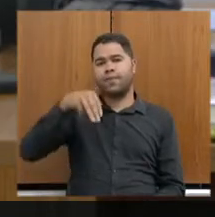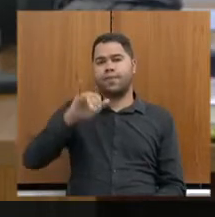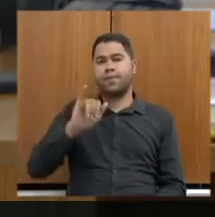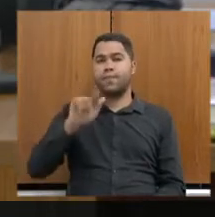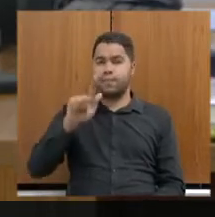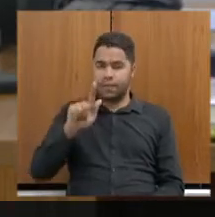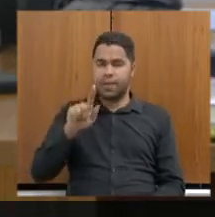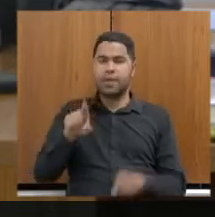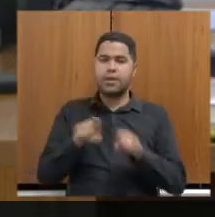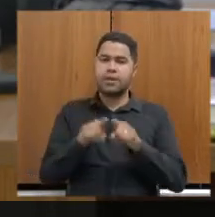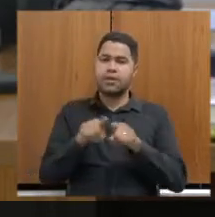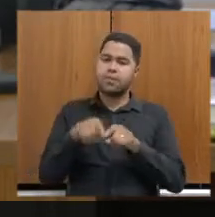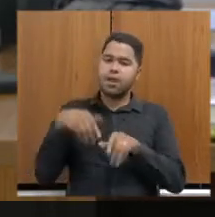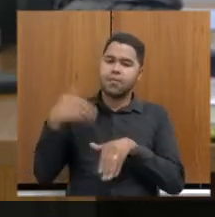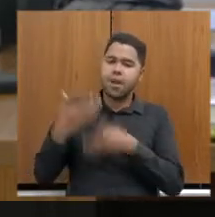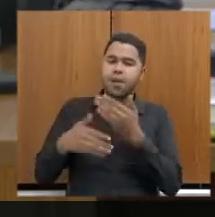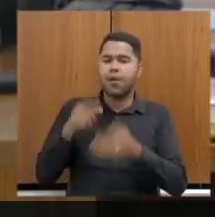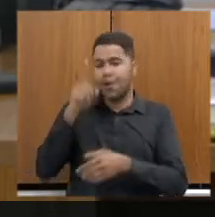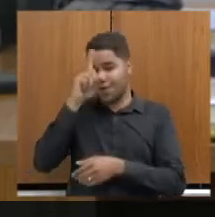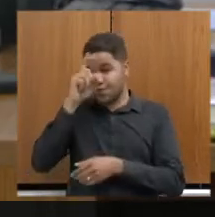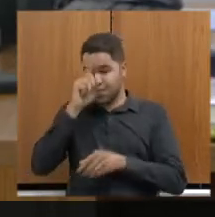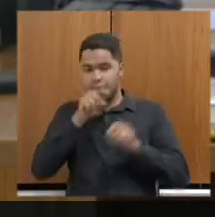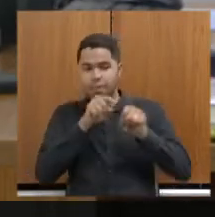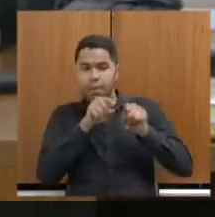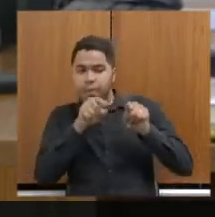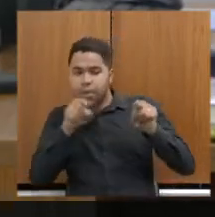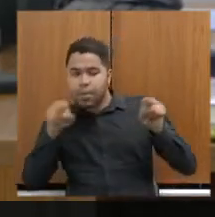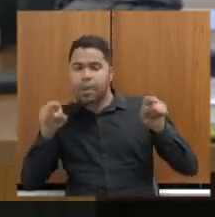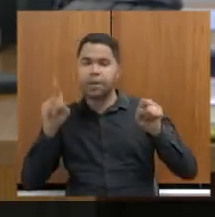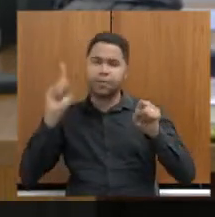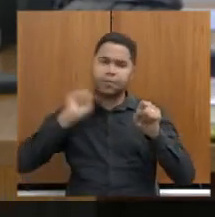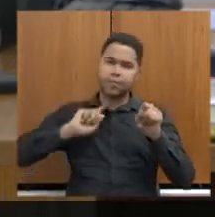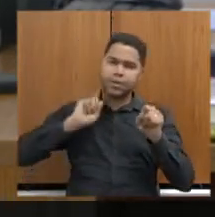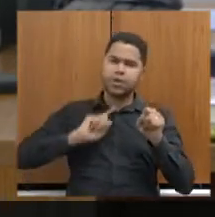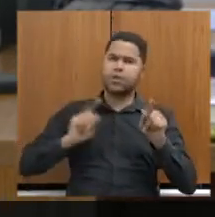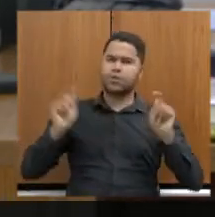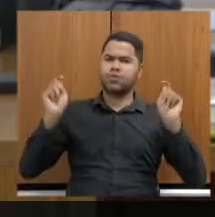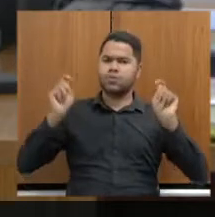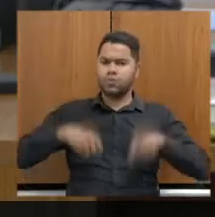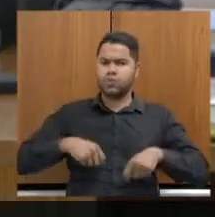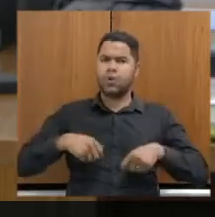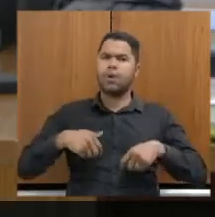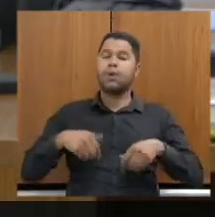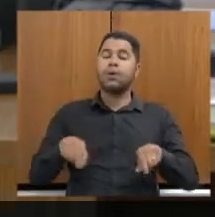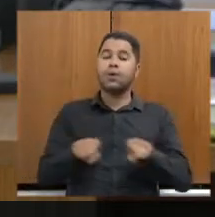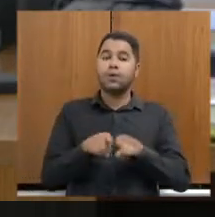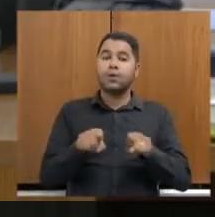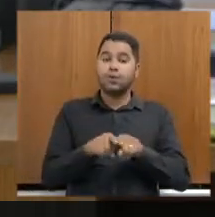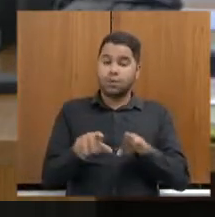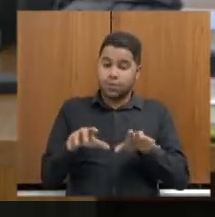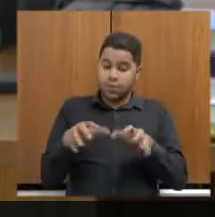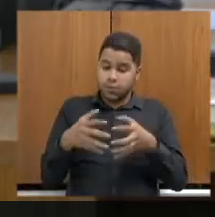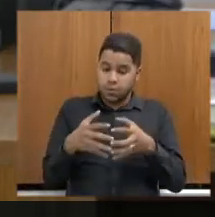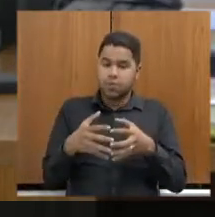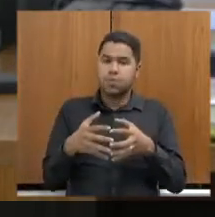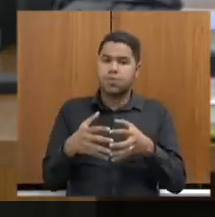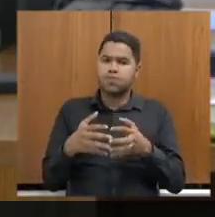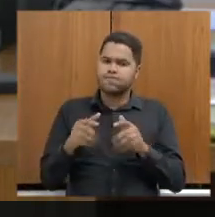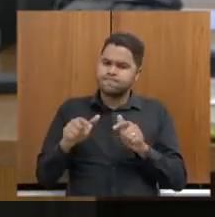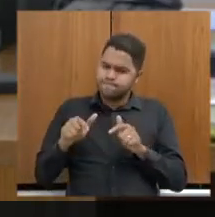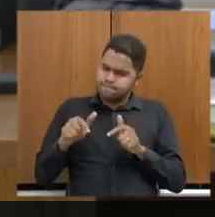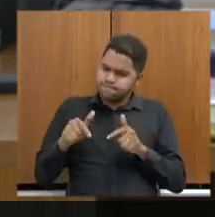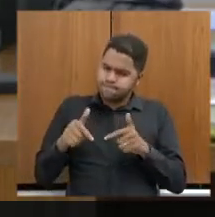entendedor das condições dos hospitais em Minas Gerais com muita competência e toda sua e ele